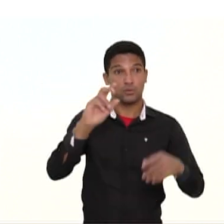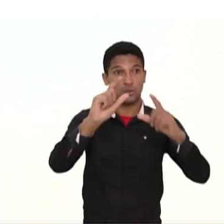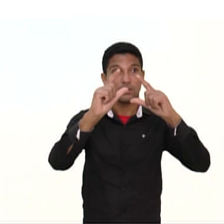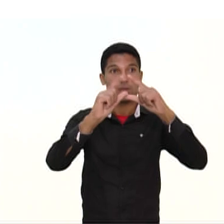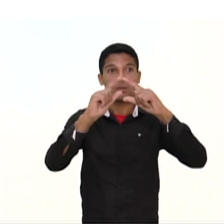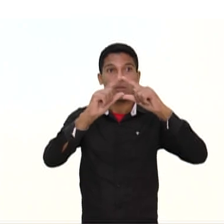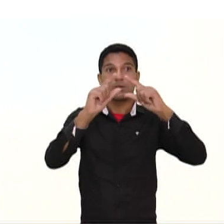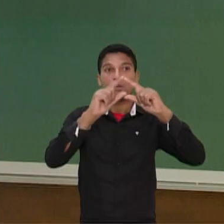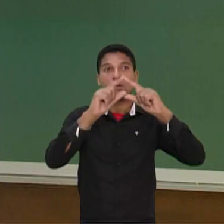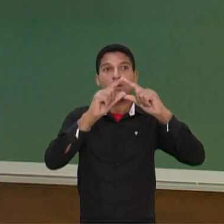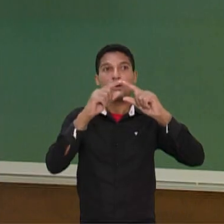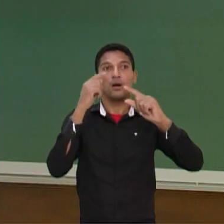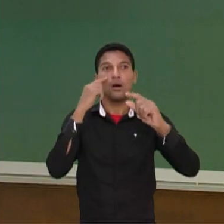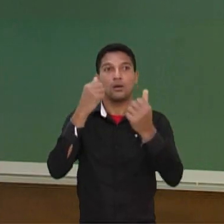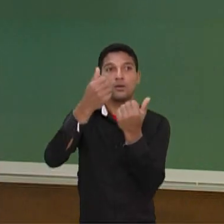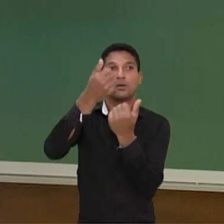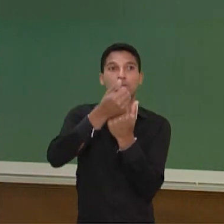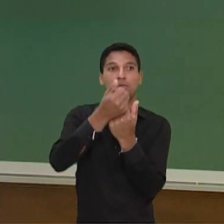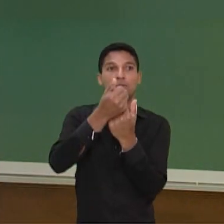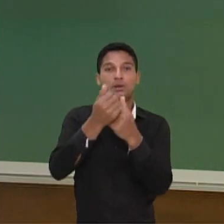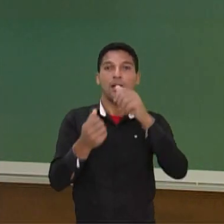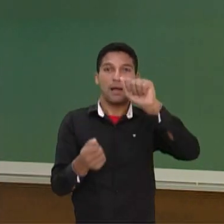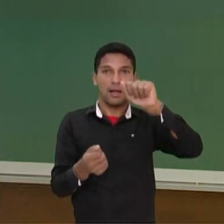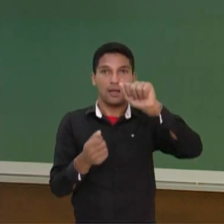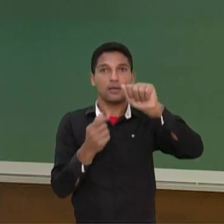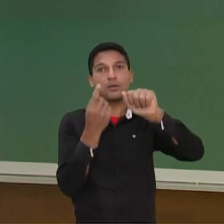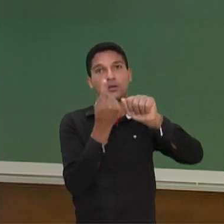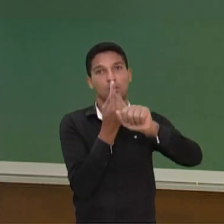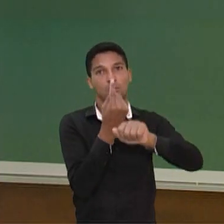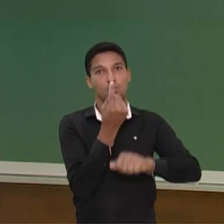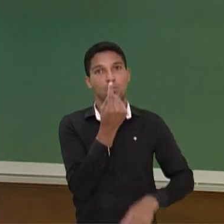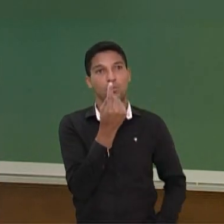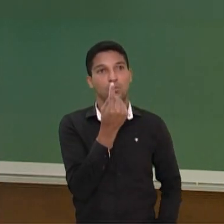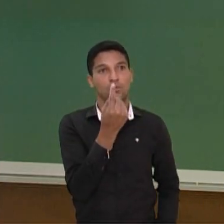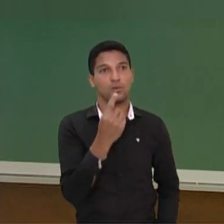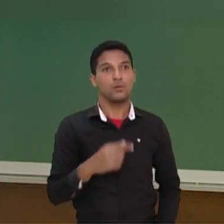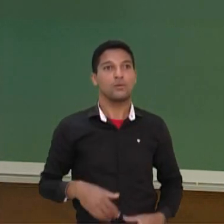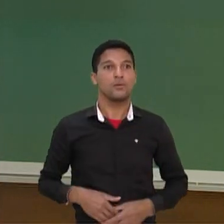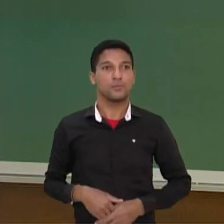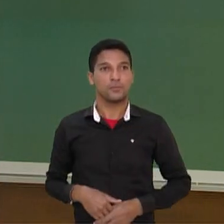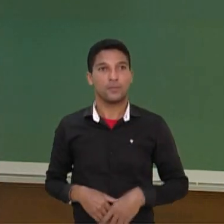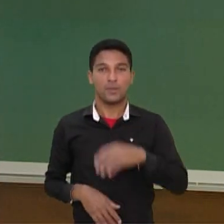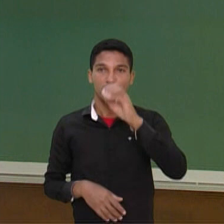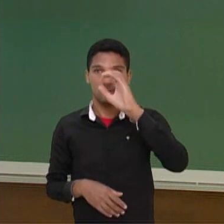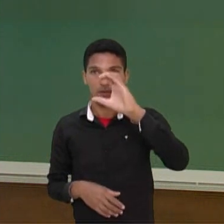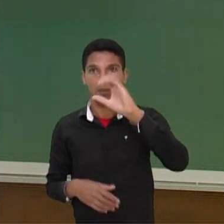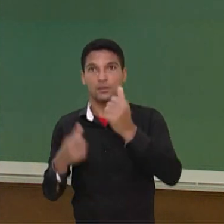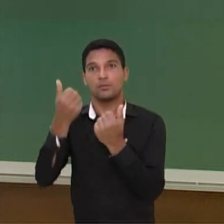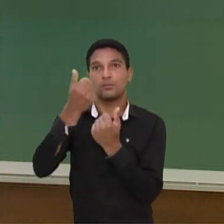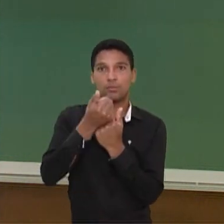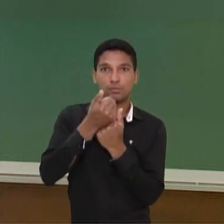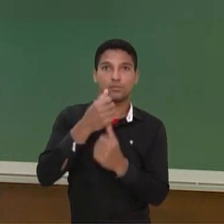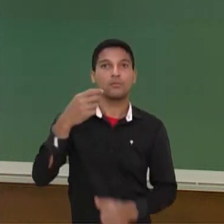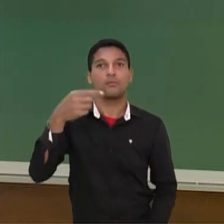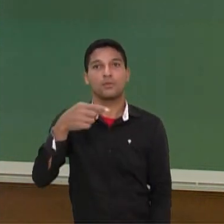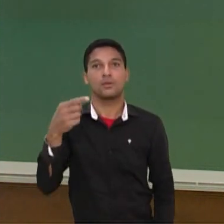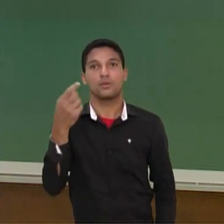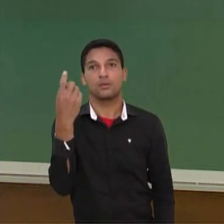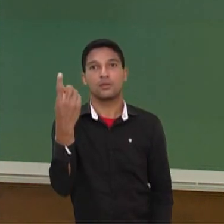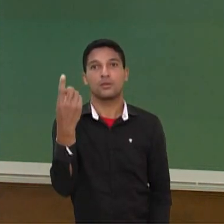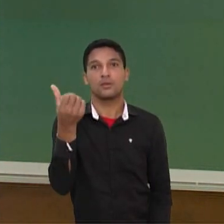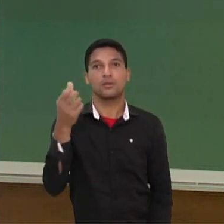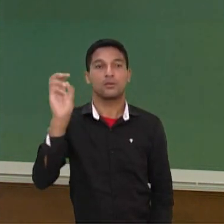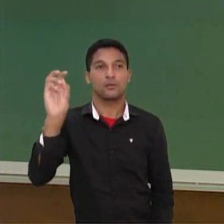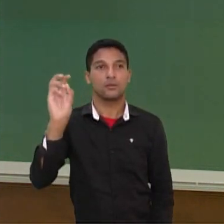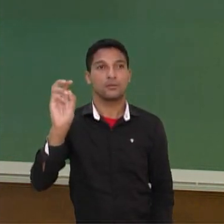vezes A vezes C. Então, no lugar do A eu coloco 1, está aqui o 1, e no lugar do C eu coloco menos 165,